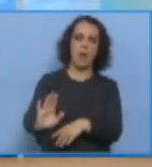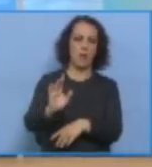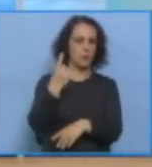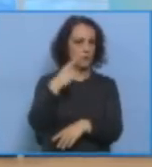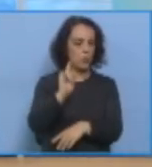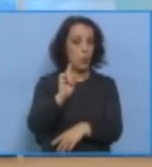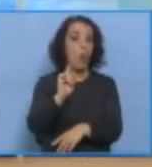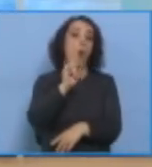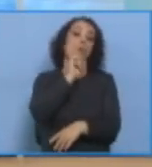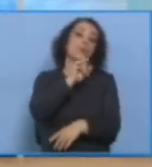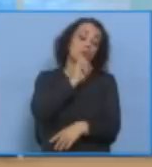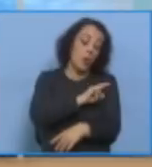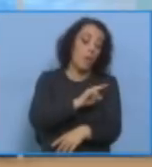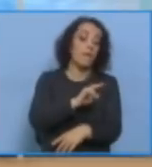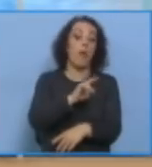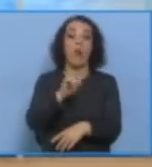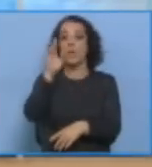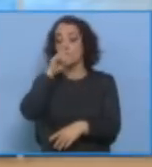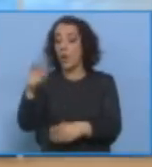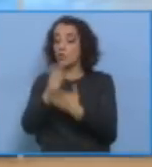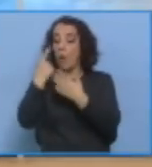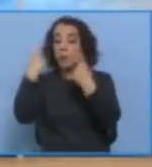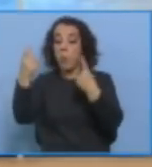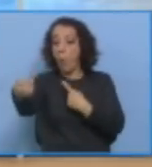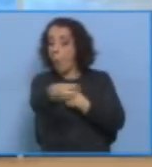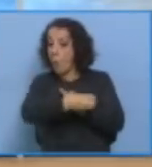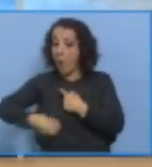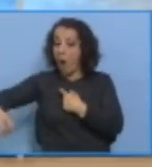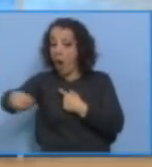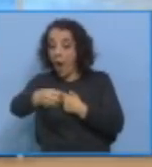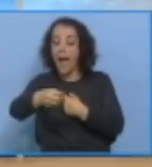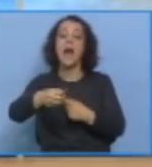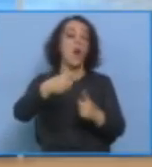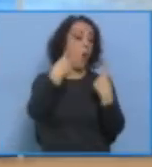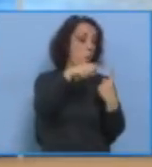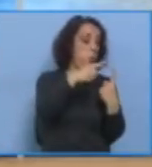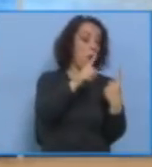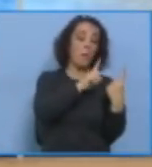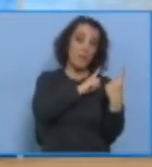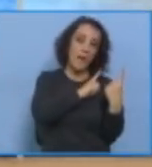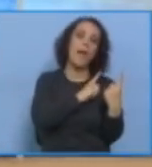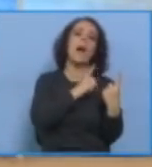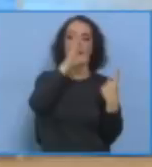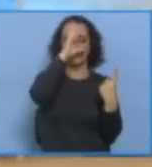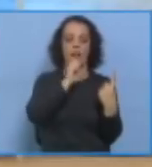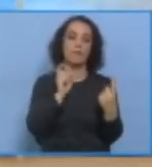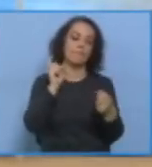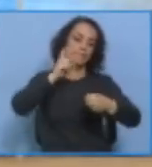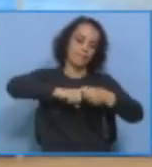público nos territórios onde, efetivamente, o público não chegava e onde decidiu celebrar contratos nesse exato sentido, e, enfim, honrando-os ou